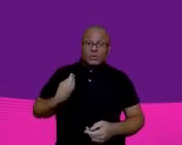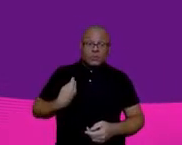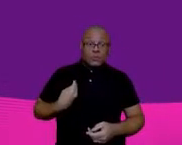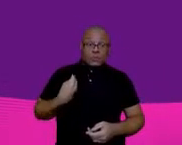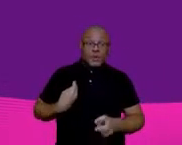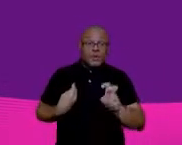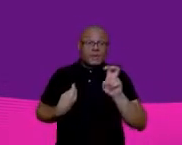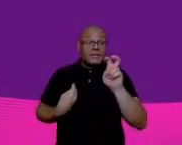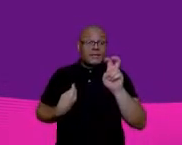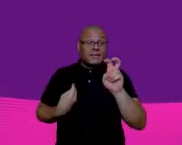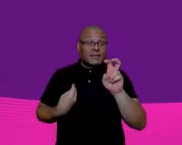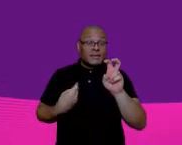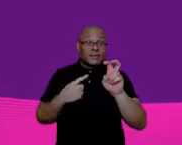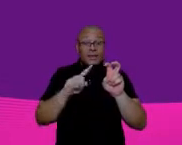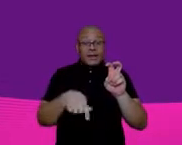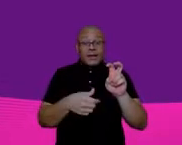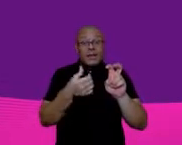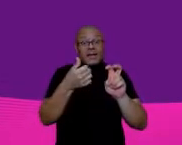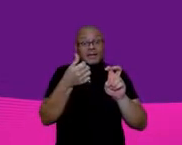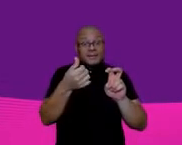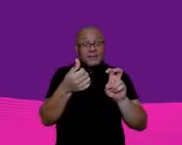5 a 6 anos de acompanhamento,